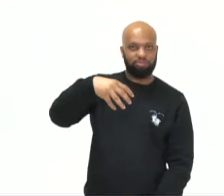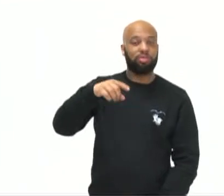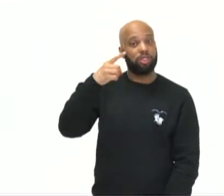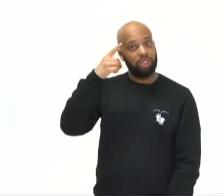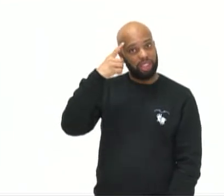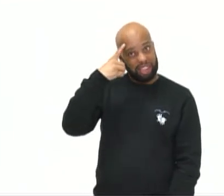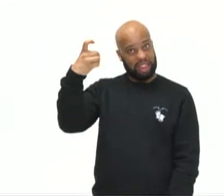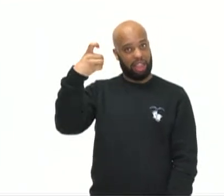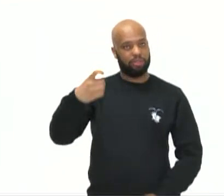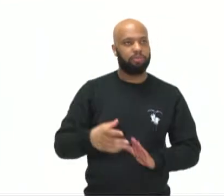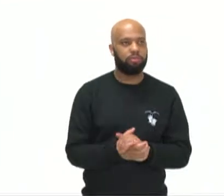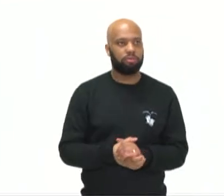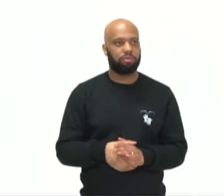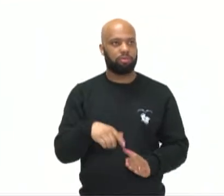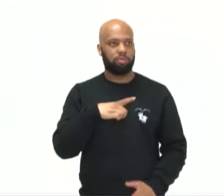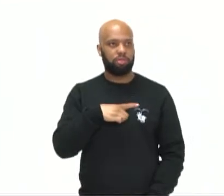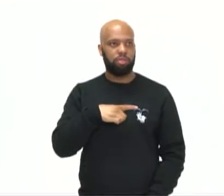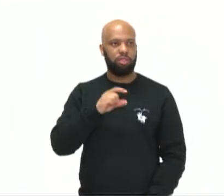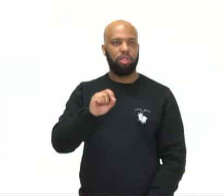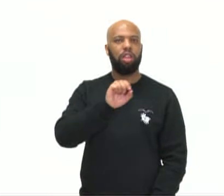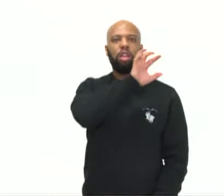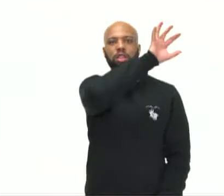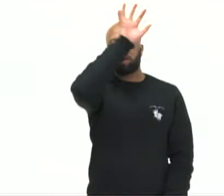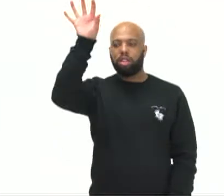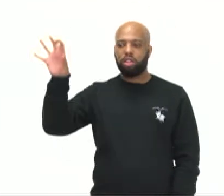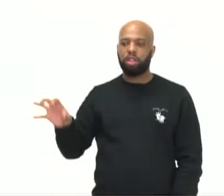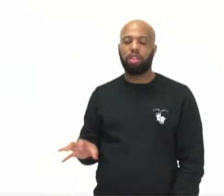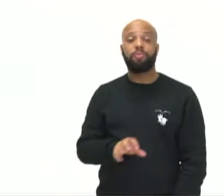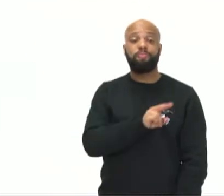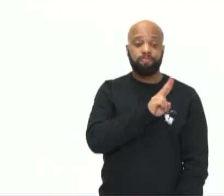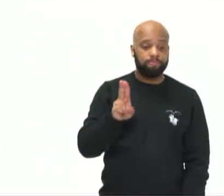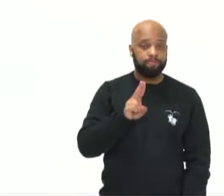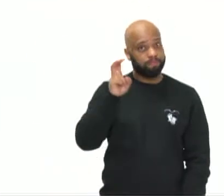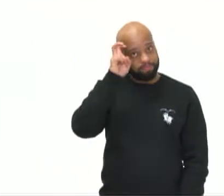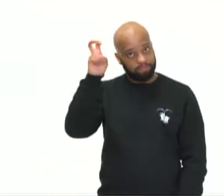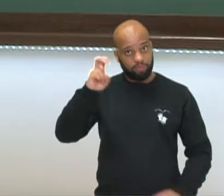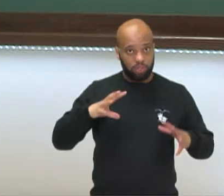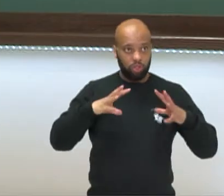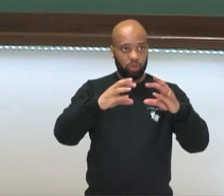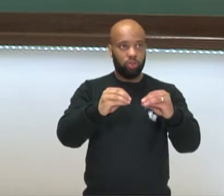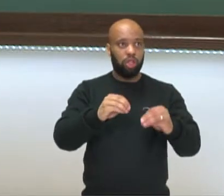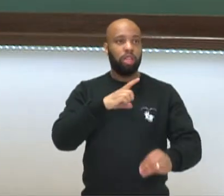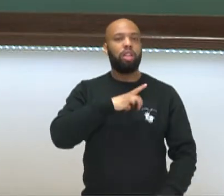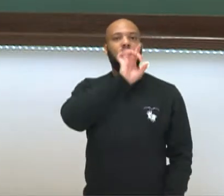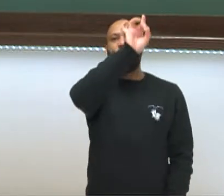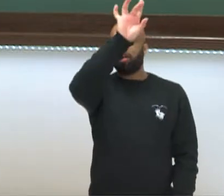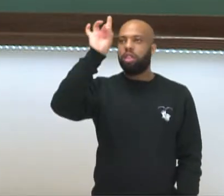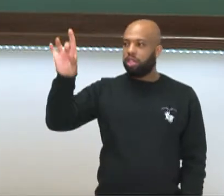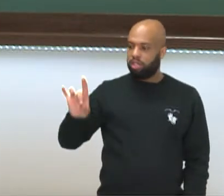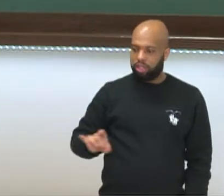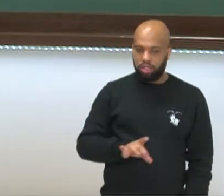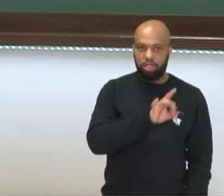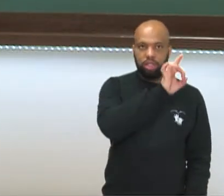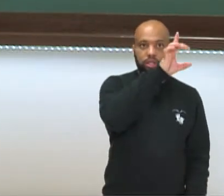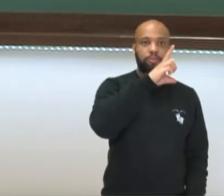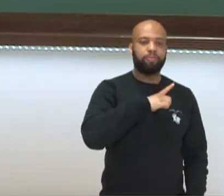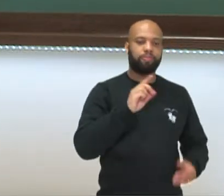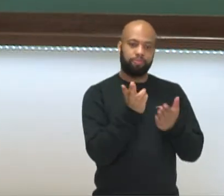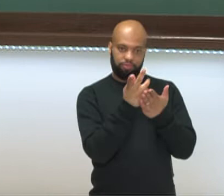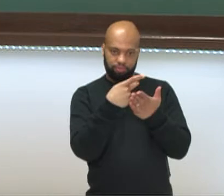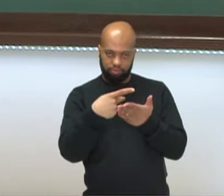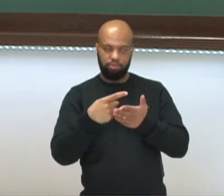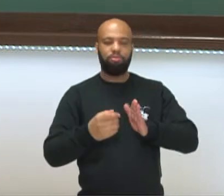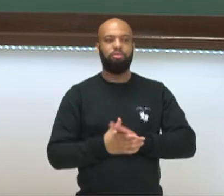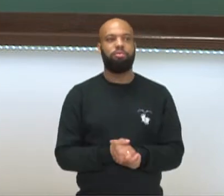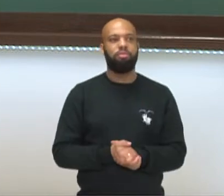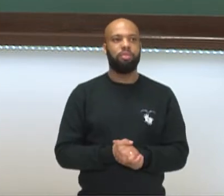aí nós temos o nome de todas as inteligências. E aí para cada uma delas eu vou ter um ícone, ou seja, um